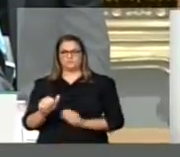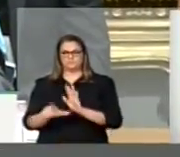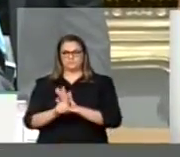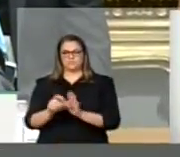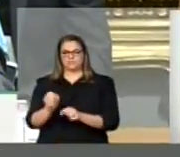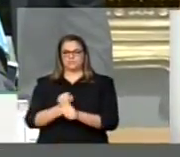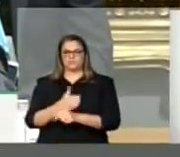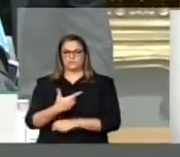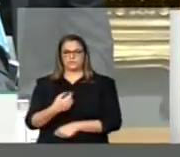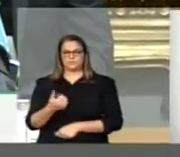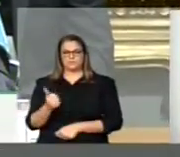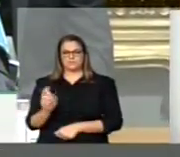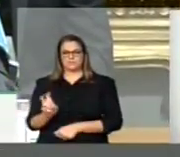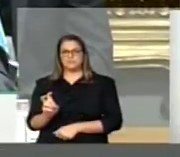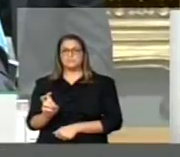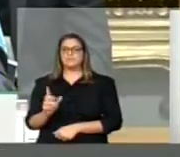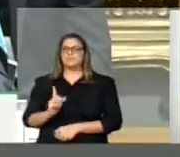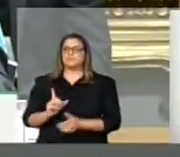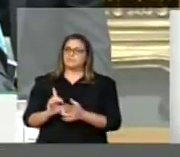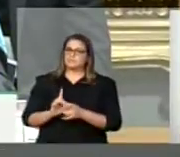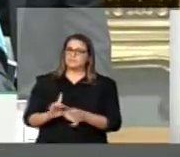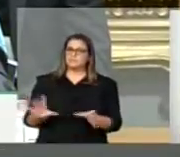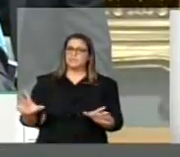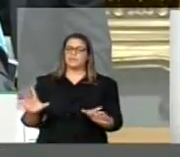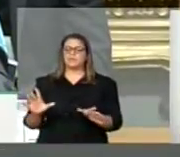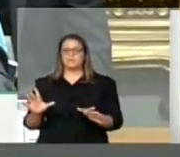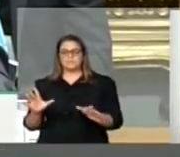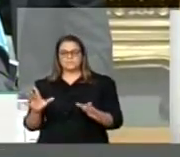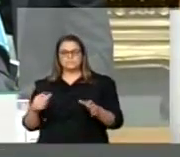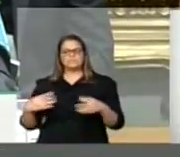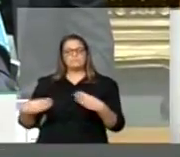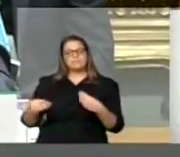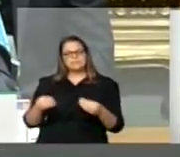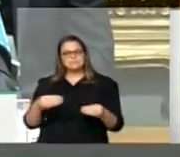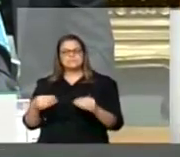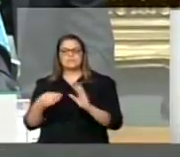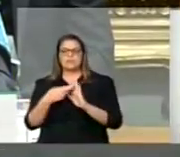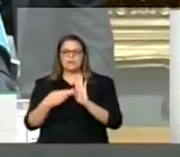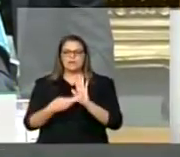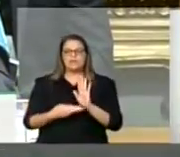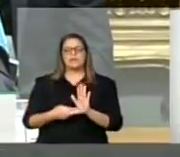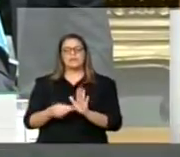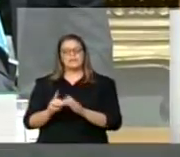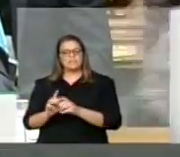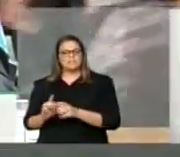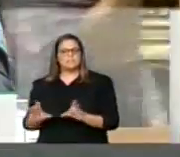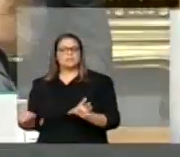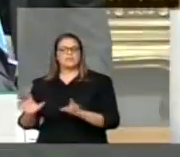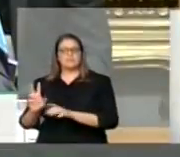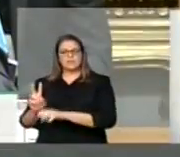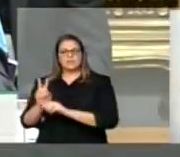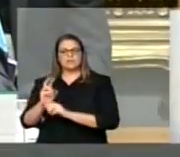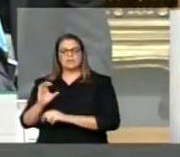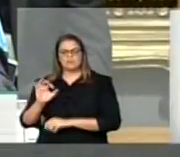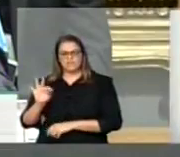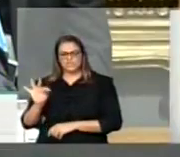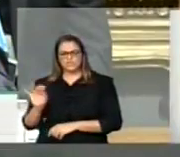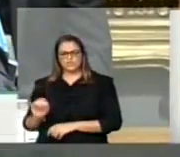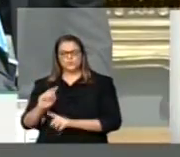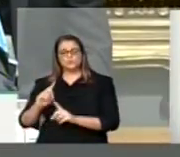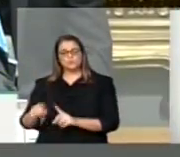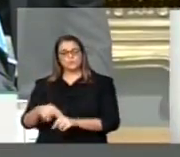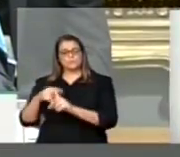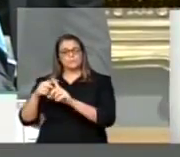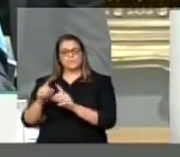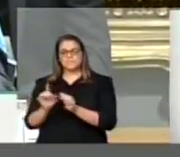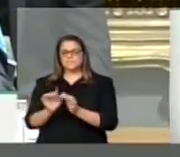2015 flexibiliza essa regra constitucional e permite a abertura de créditos suplementares por